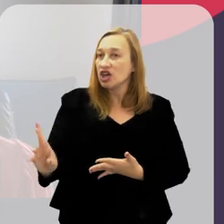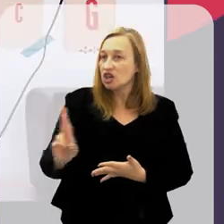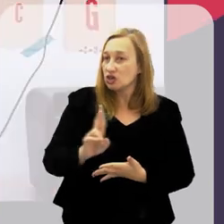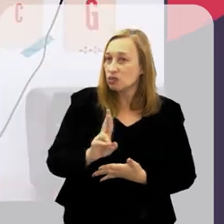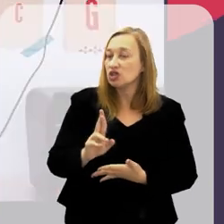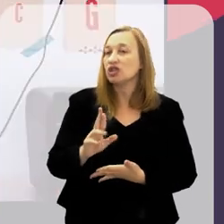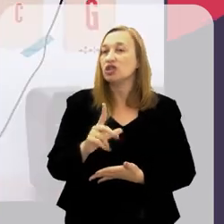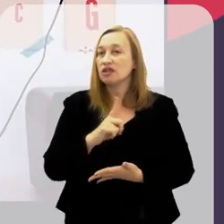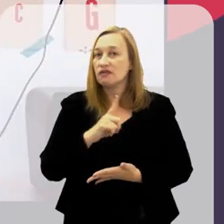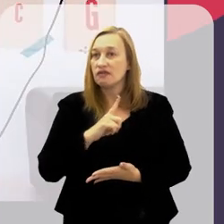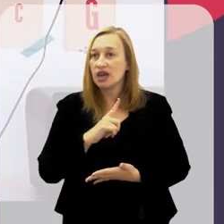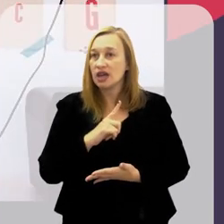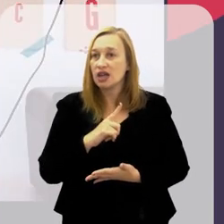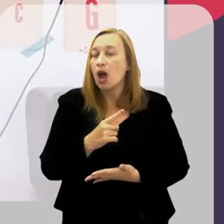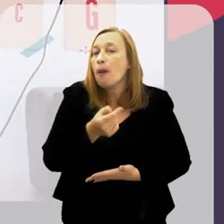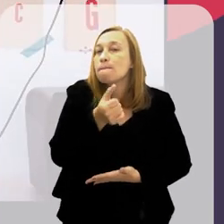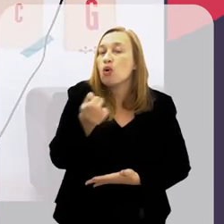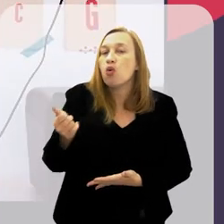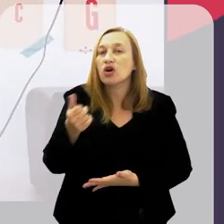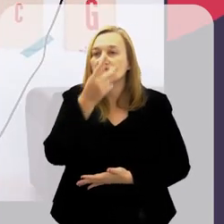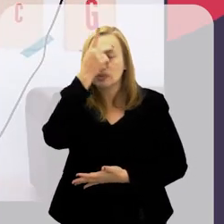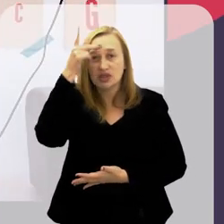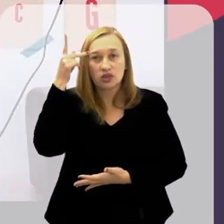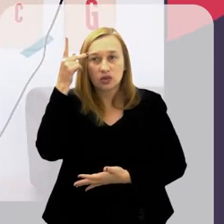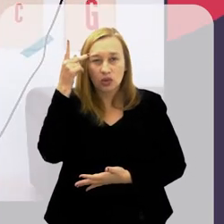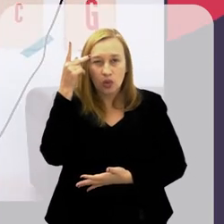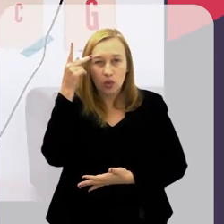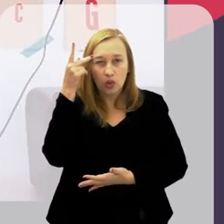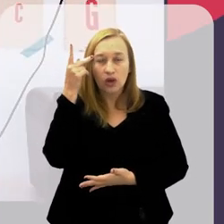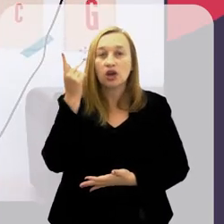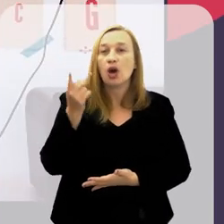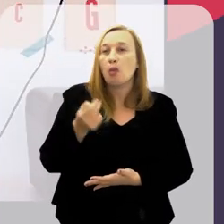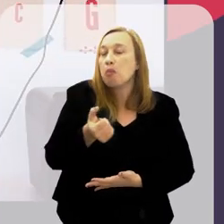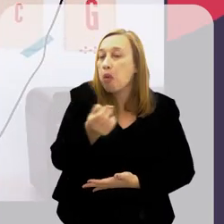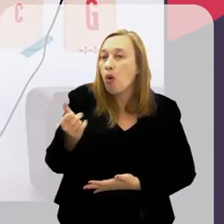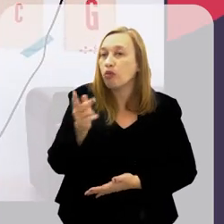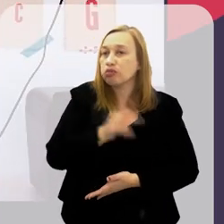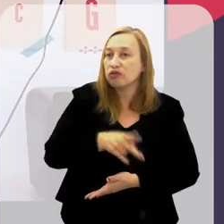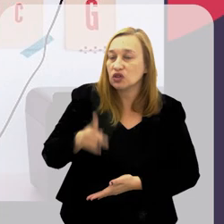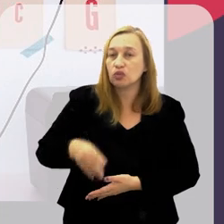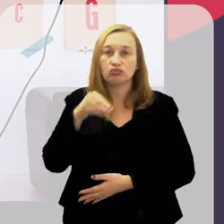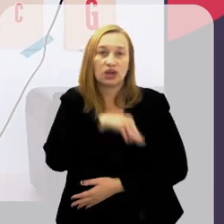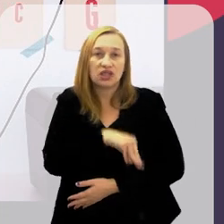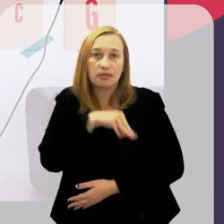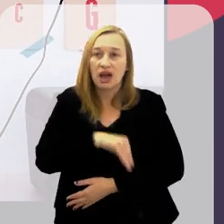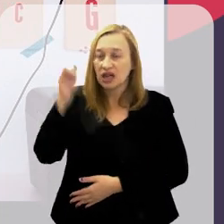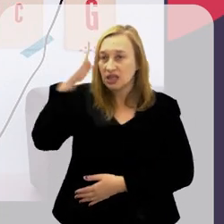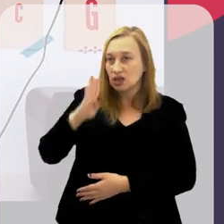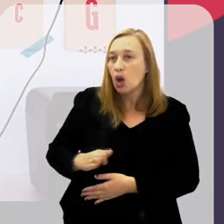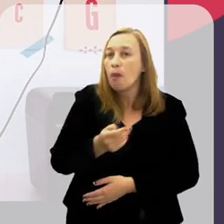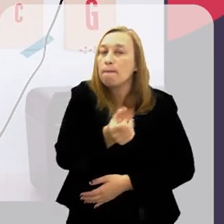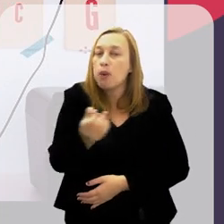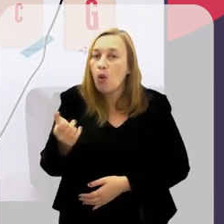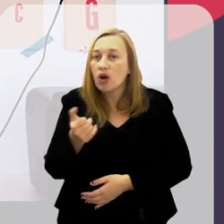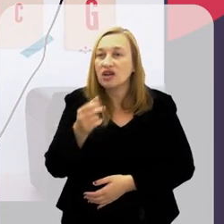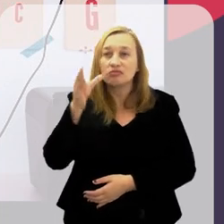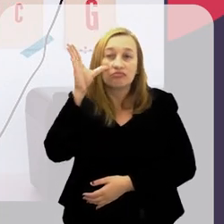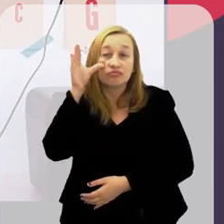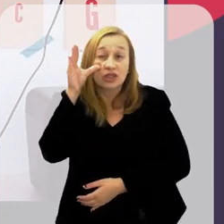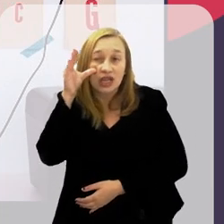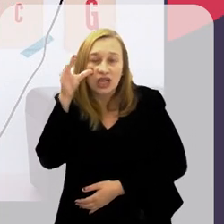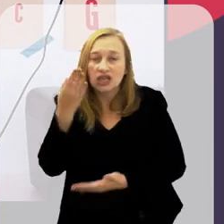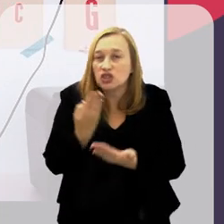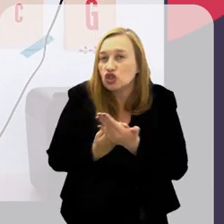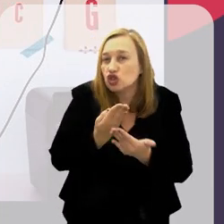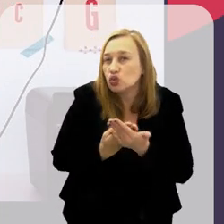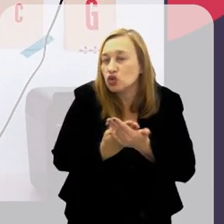Um dos diagnósticos que se fez é que tinha pouca gente, tinha pouco professor de matemática no Brasil, tinha pouca